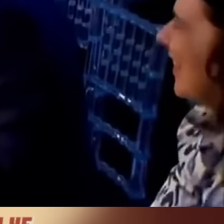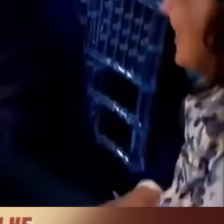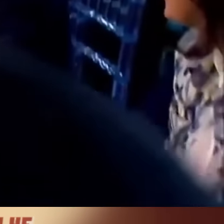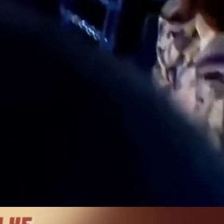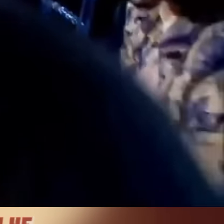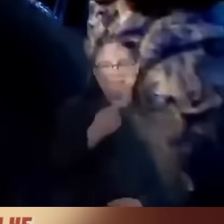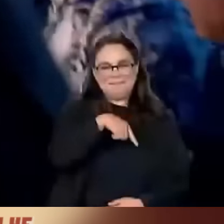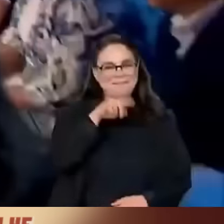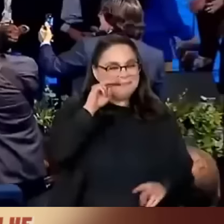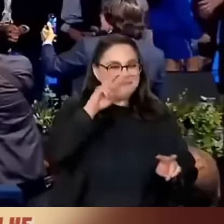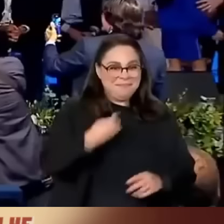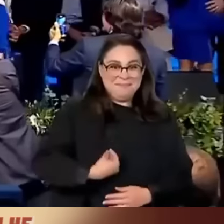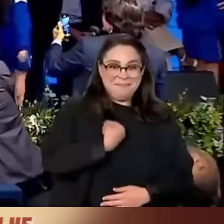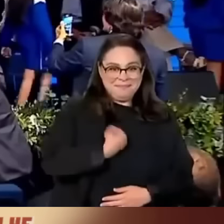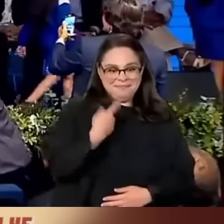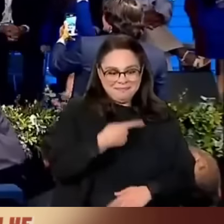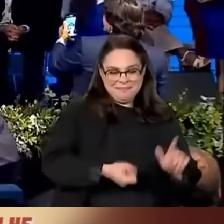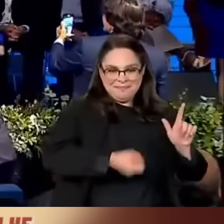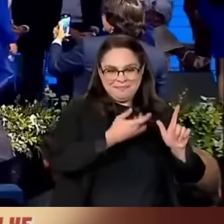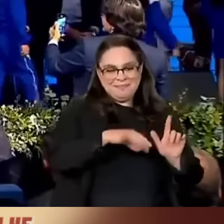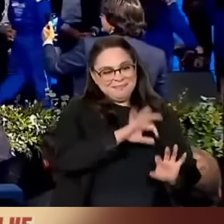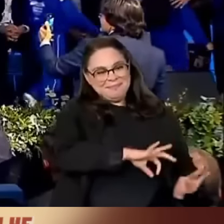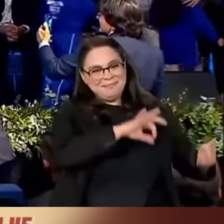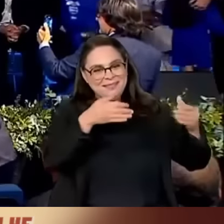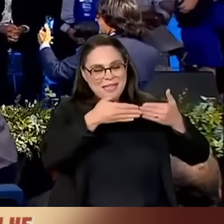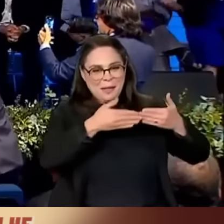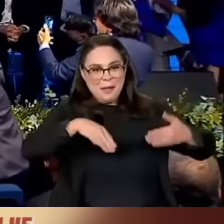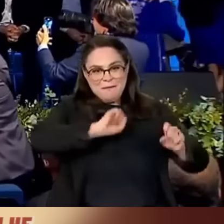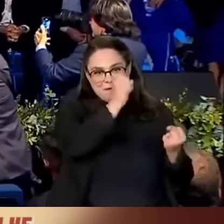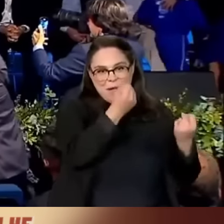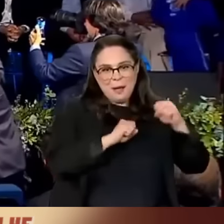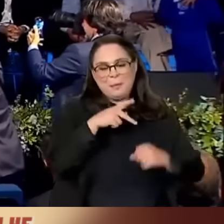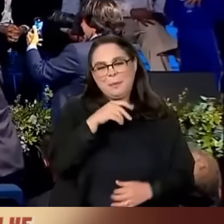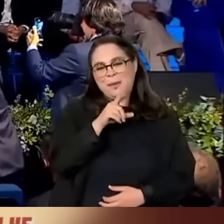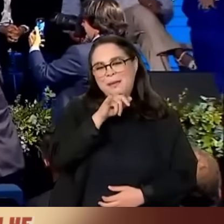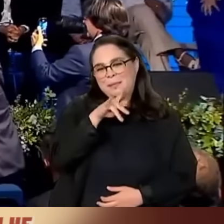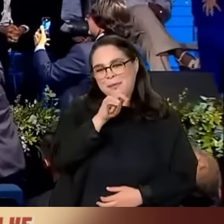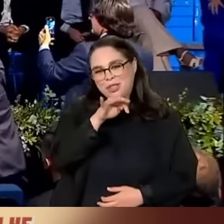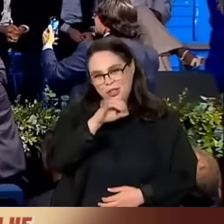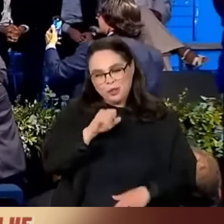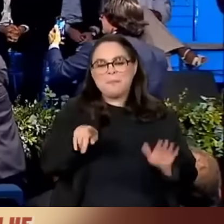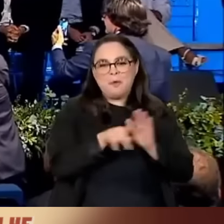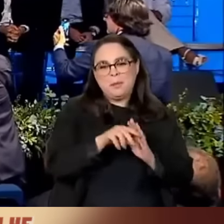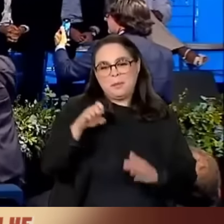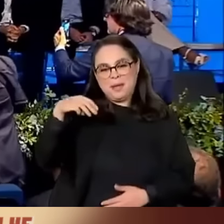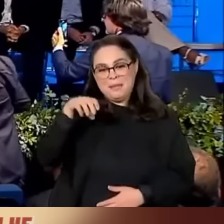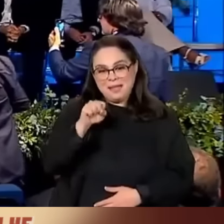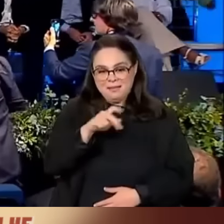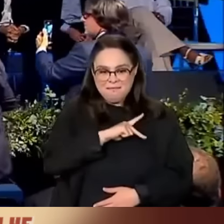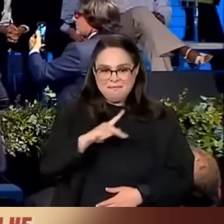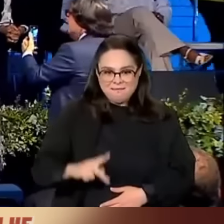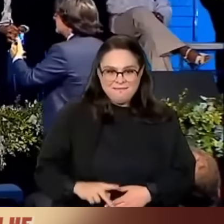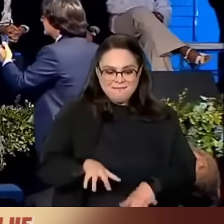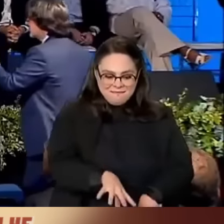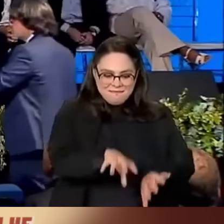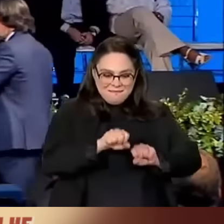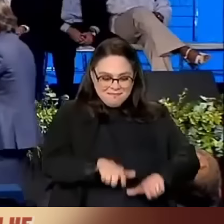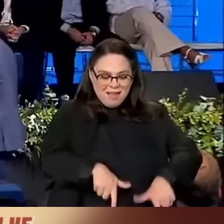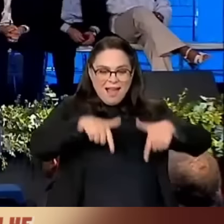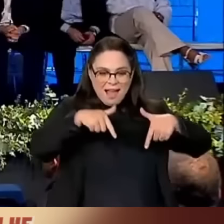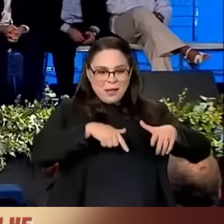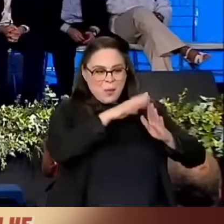Você está ao vivo aqui no Canal Gov acompanhando a inauguração da fábrica de polipeptídeo sintético da EMS. E agora o presidente Lula acaba de receber